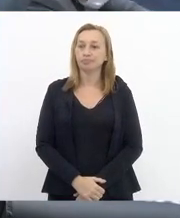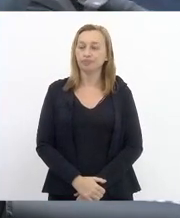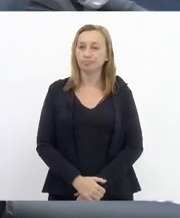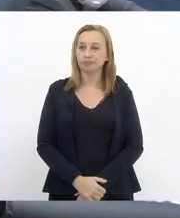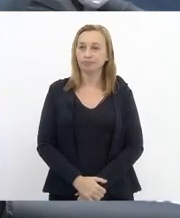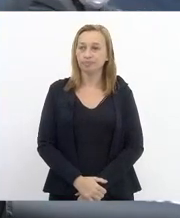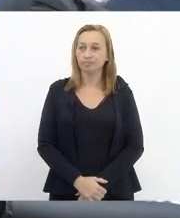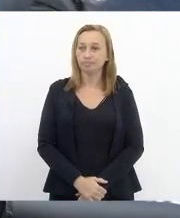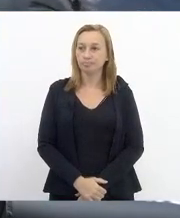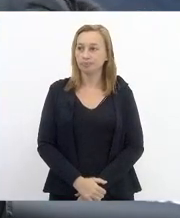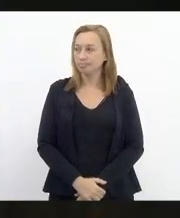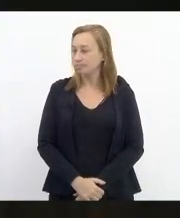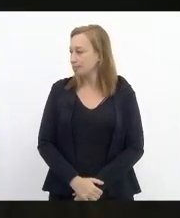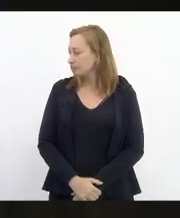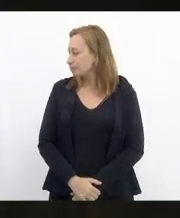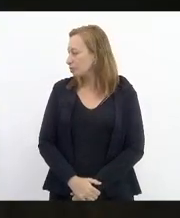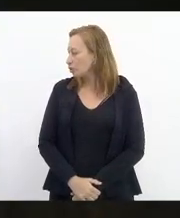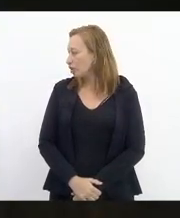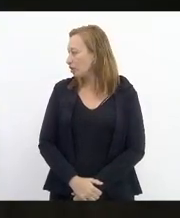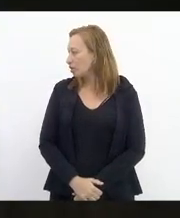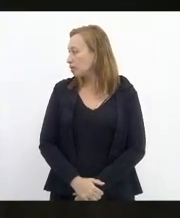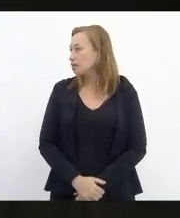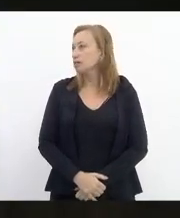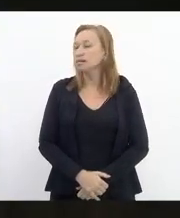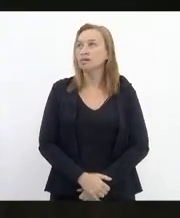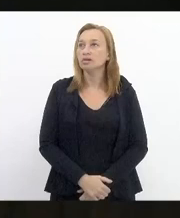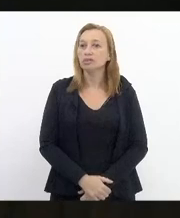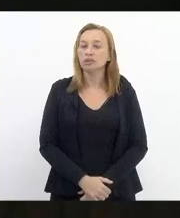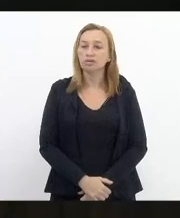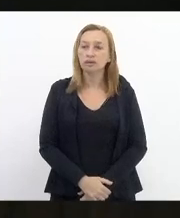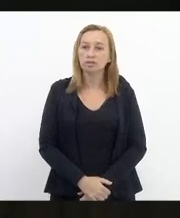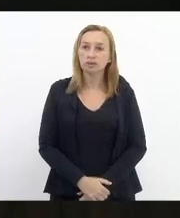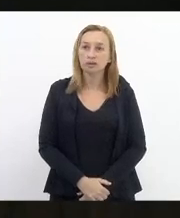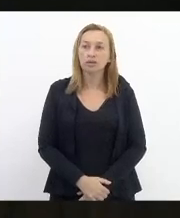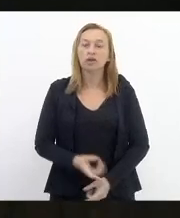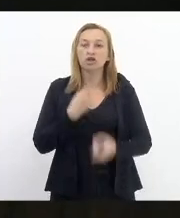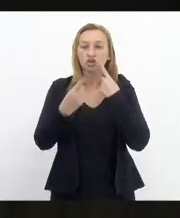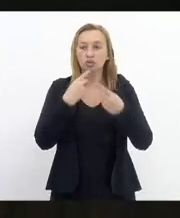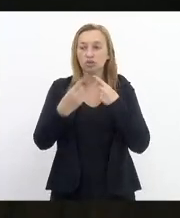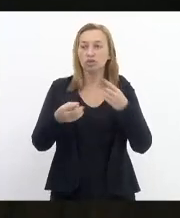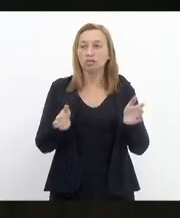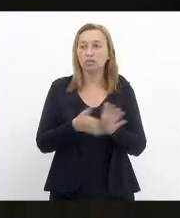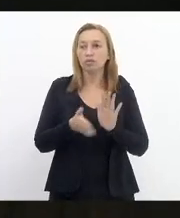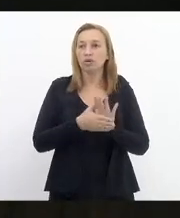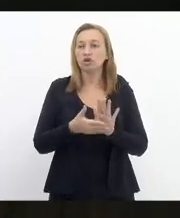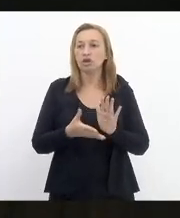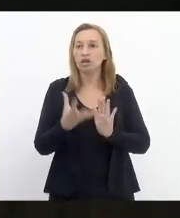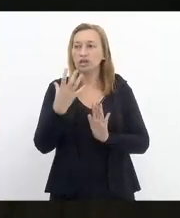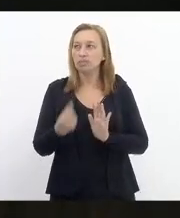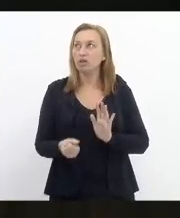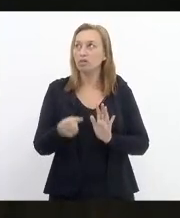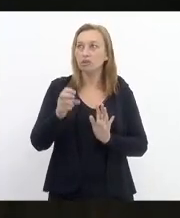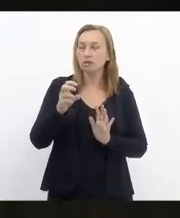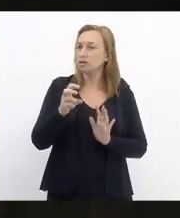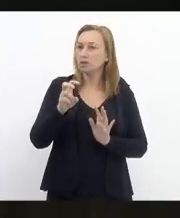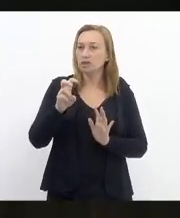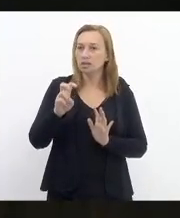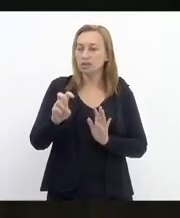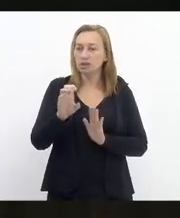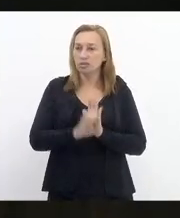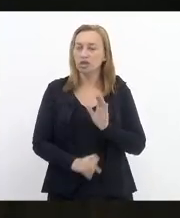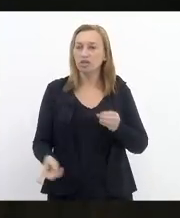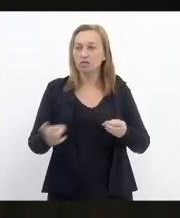O projeto continua em discussão. Não havendo quem queira discutir, encerrada a discussão, a presente proposta recebeu 15 emendas e retorna às comissões.